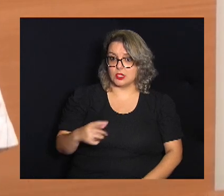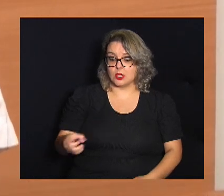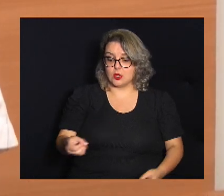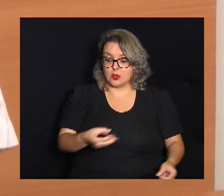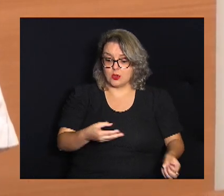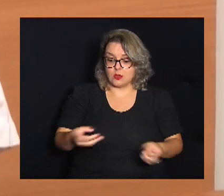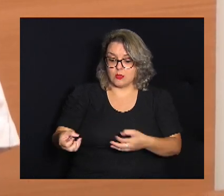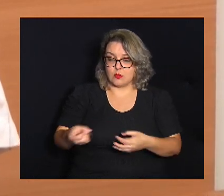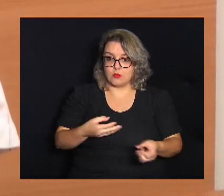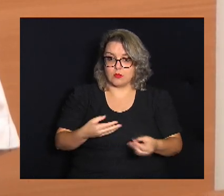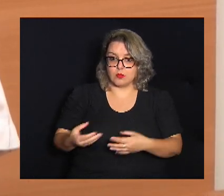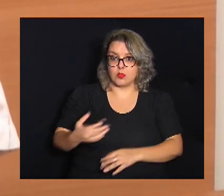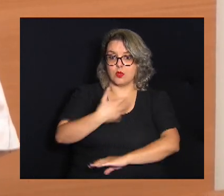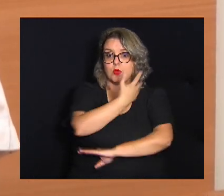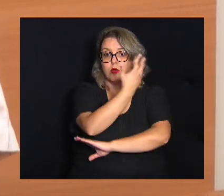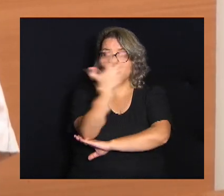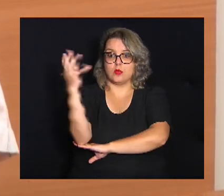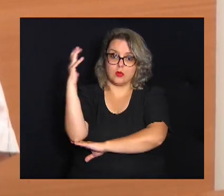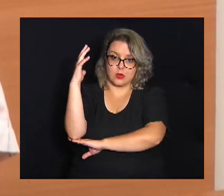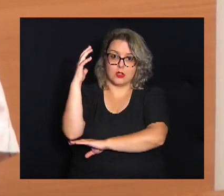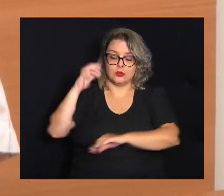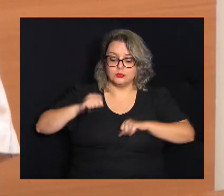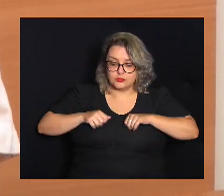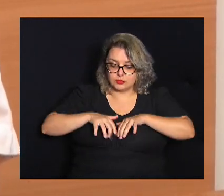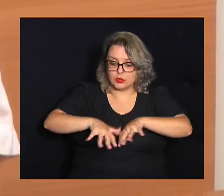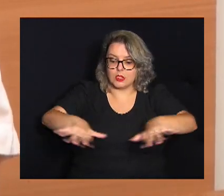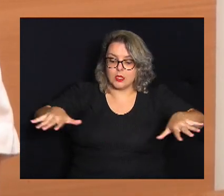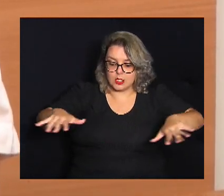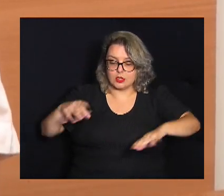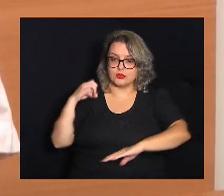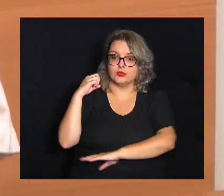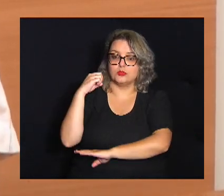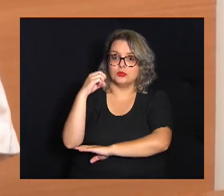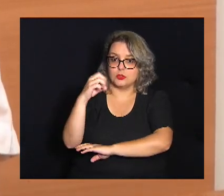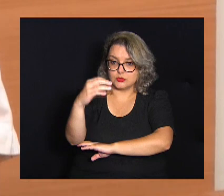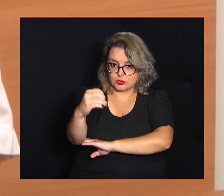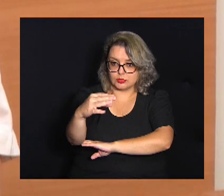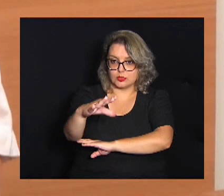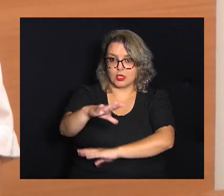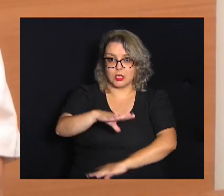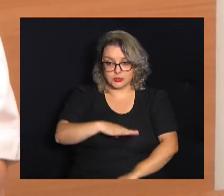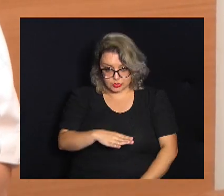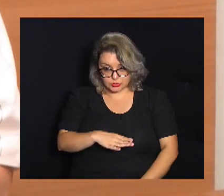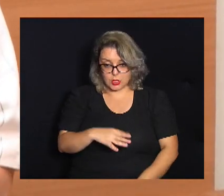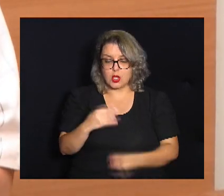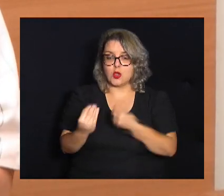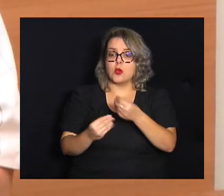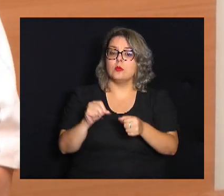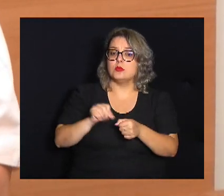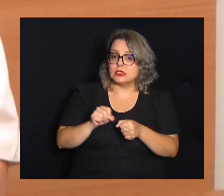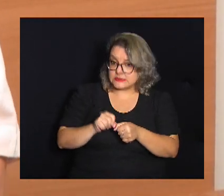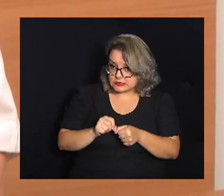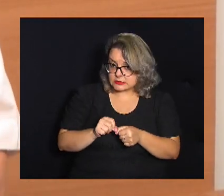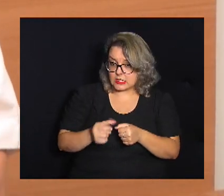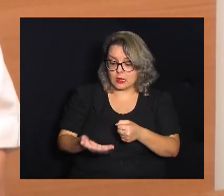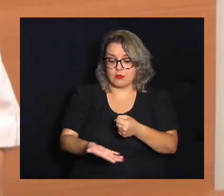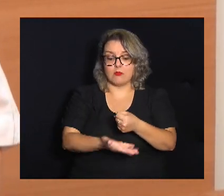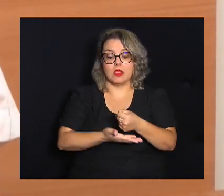modernizar o seu parque de iluminação. Como é que se pode fazer isso?